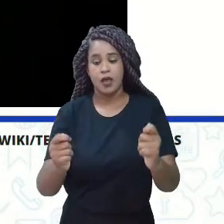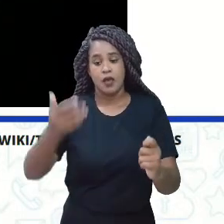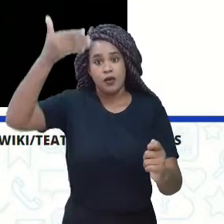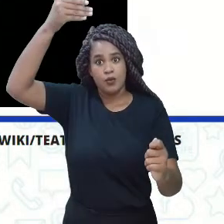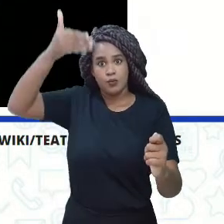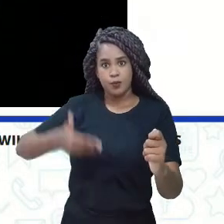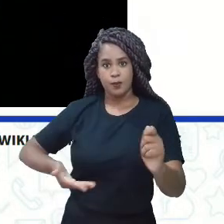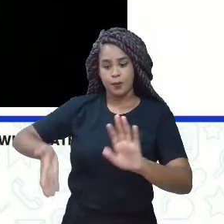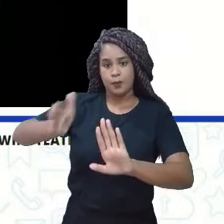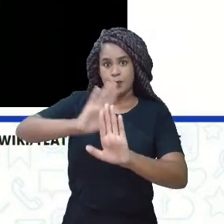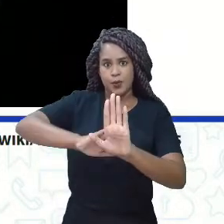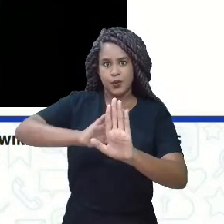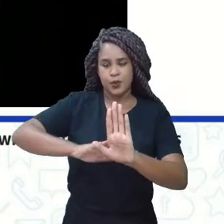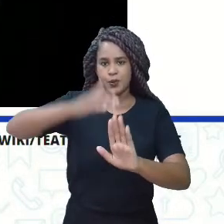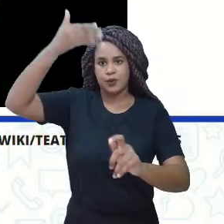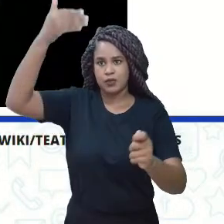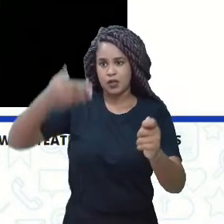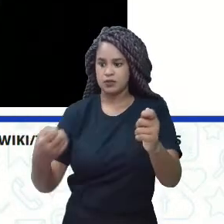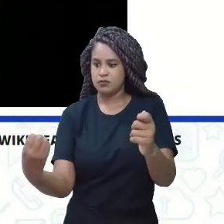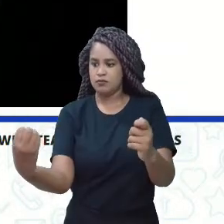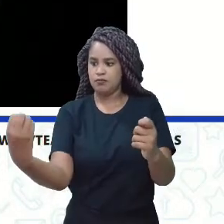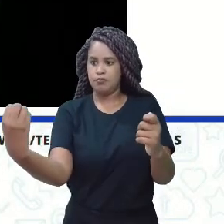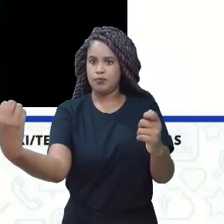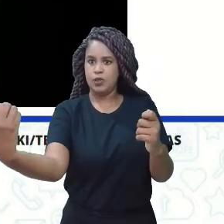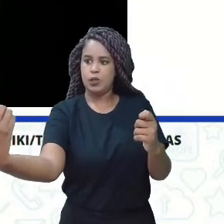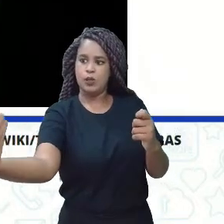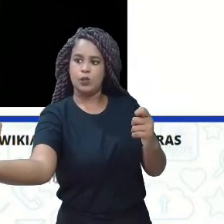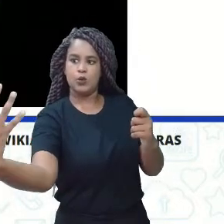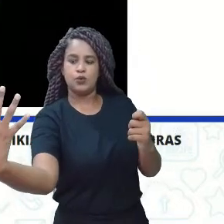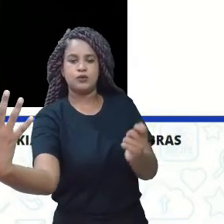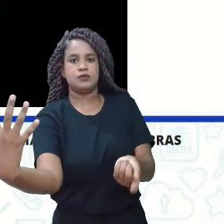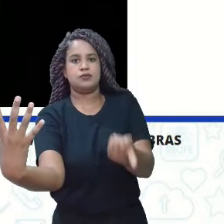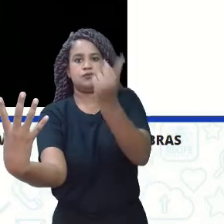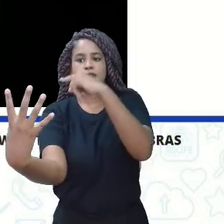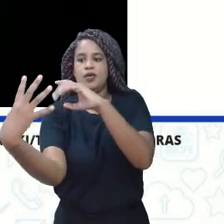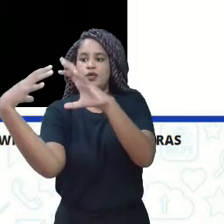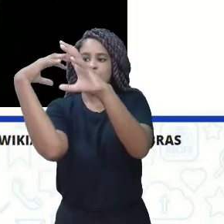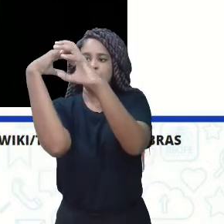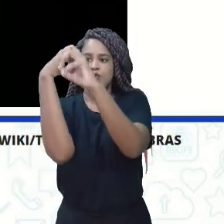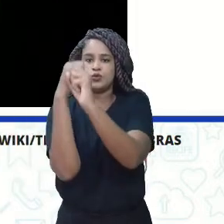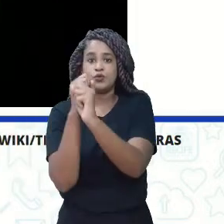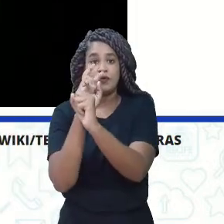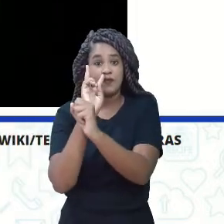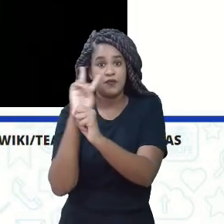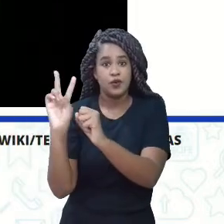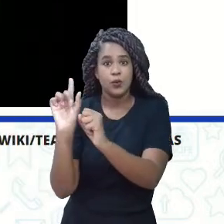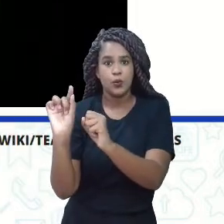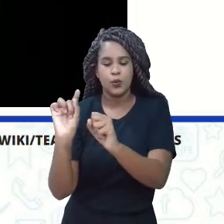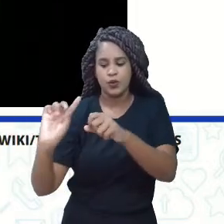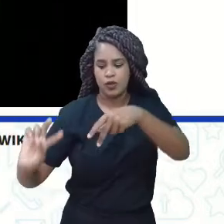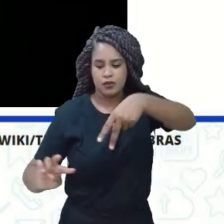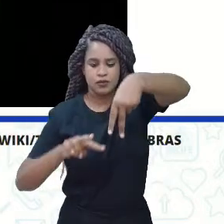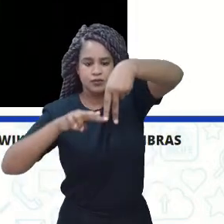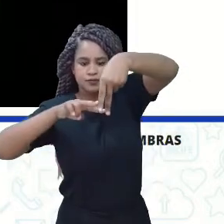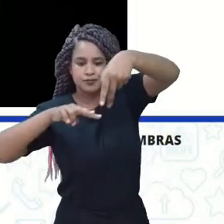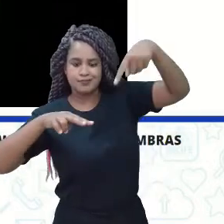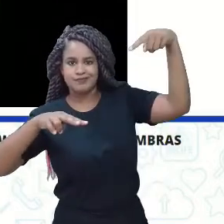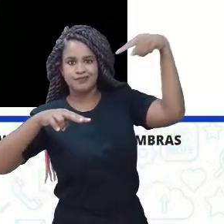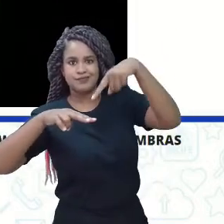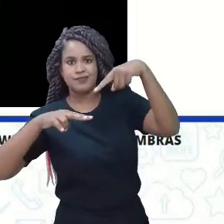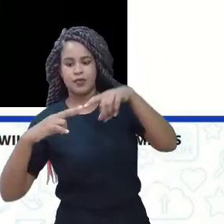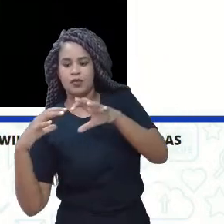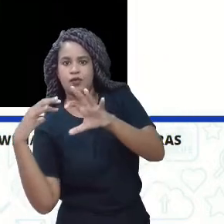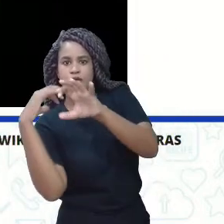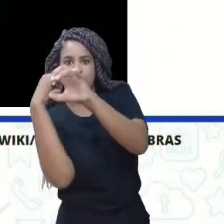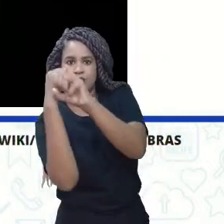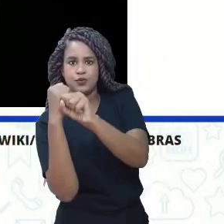o espectador, sentado diante da tela, veja apenas a sombra do boneco. Então, já vem